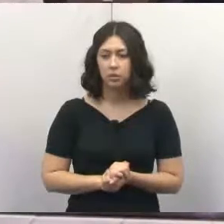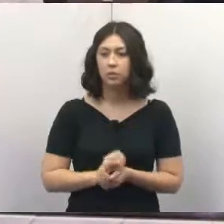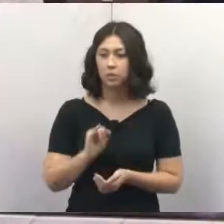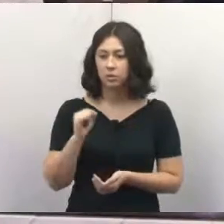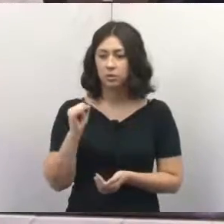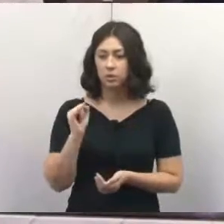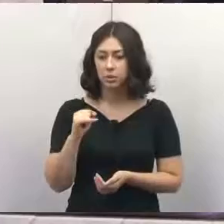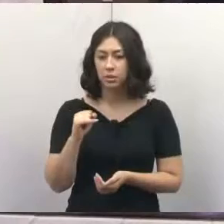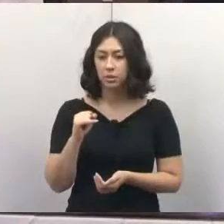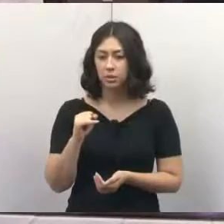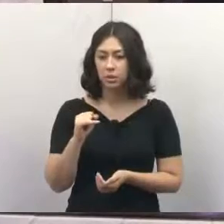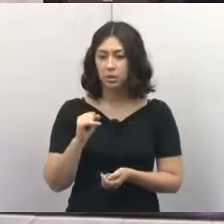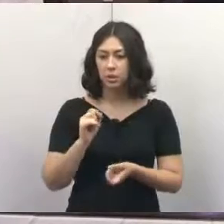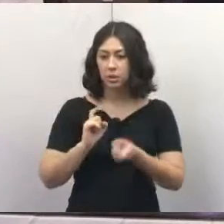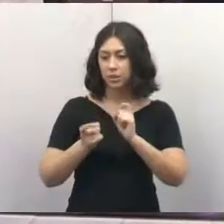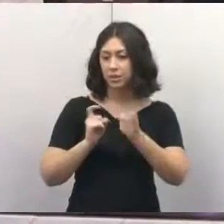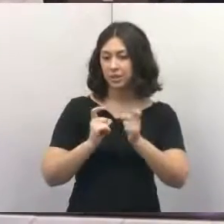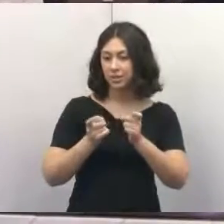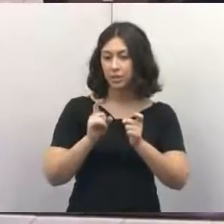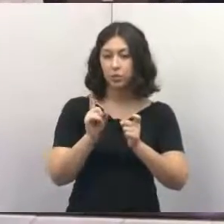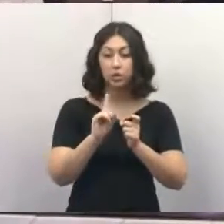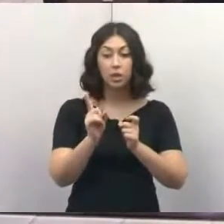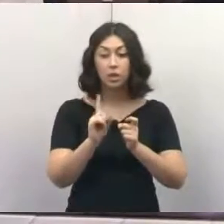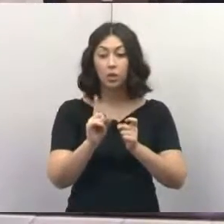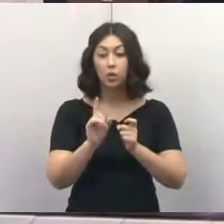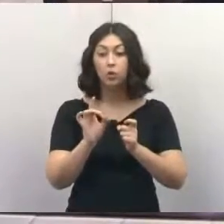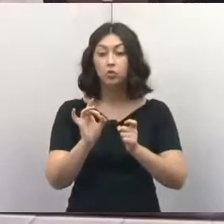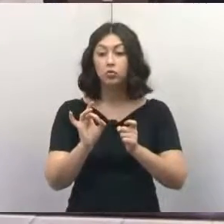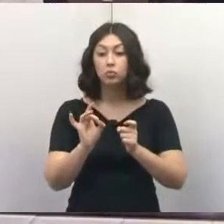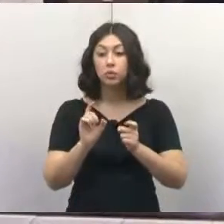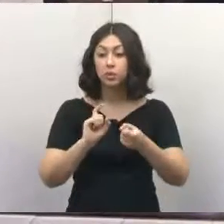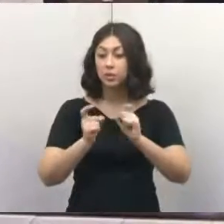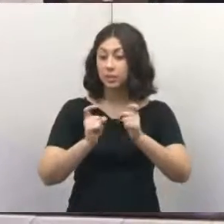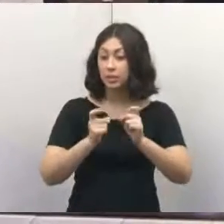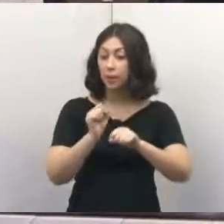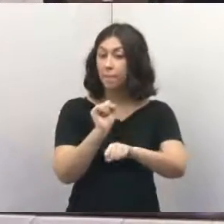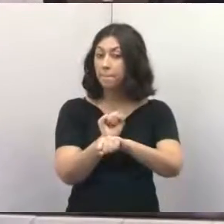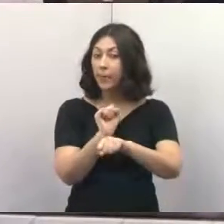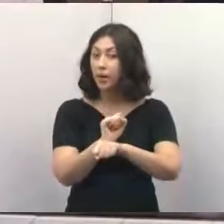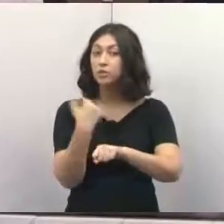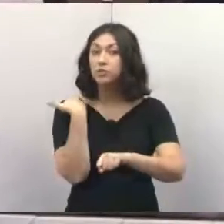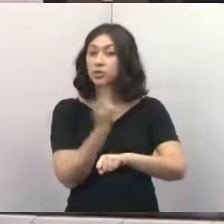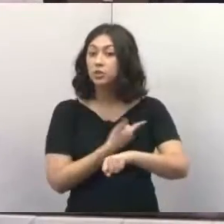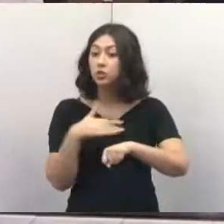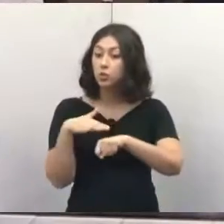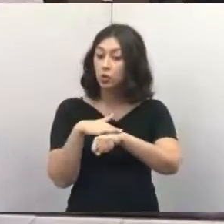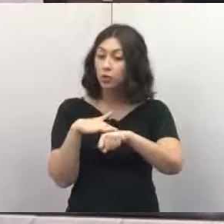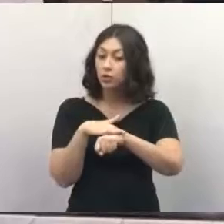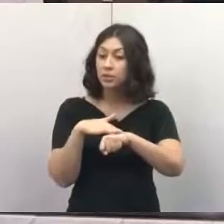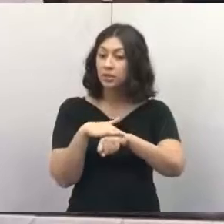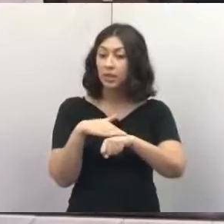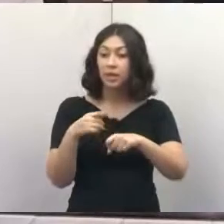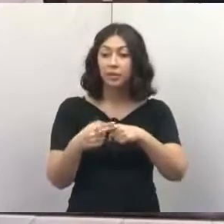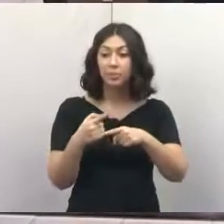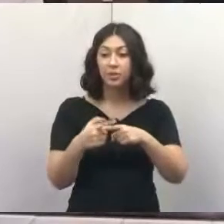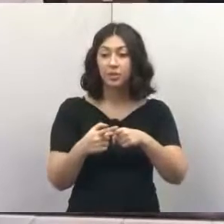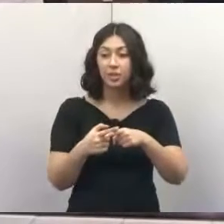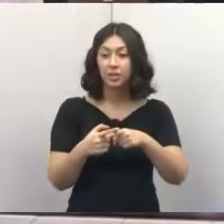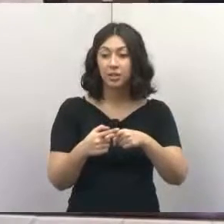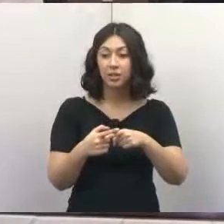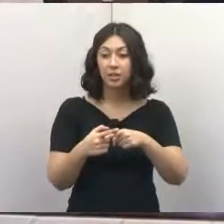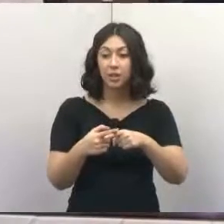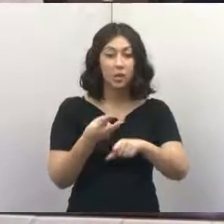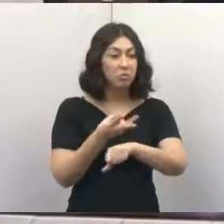Isso. Não a sessão. Só suspender a sessão para que a gente discuta a emenda. Eu não estou conseguindo que todo mundo olhe o